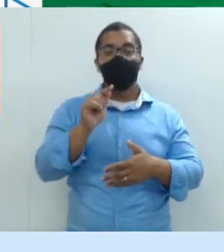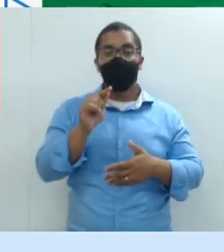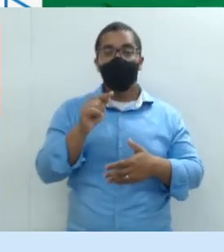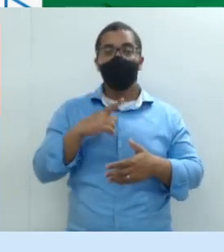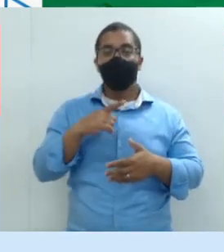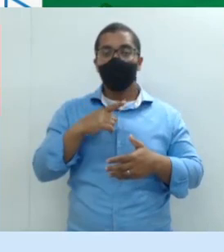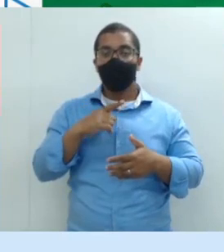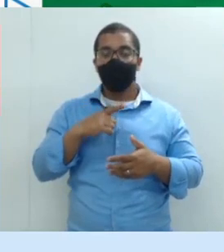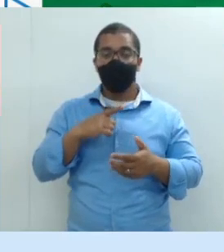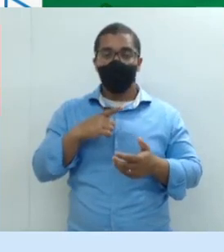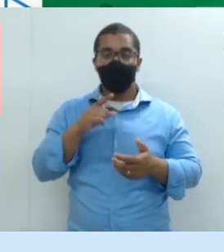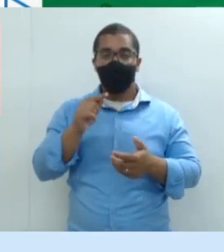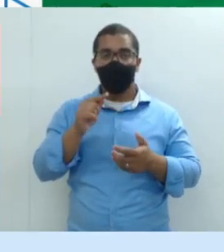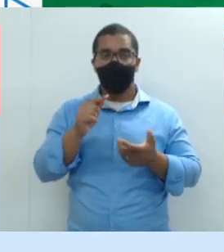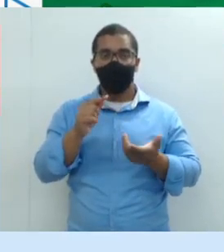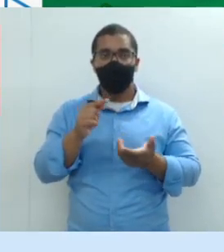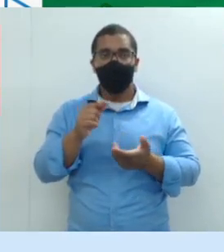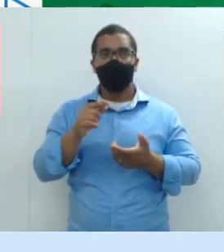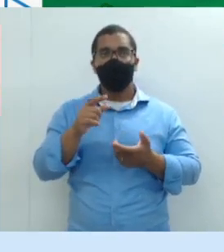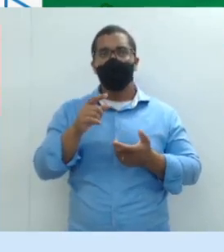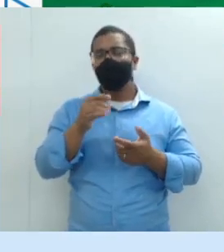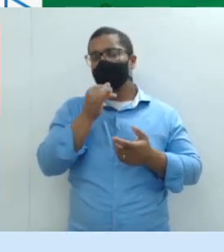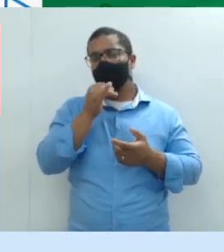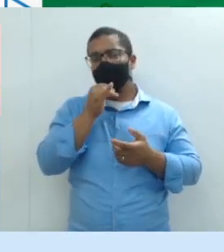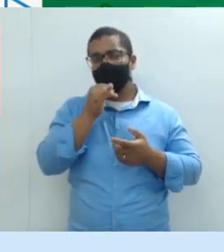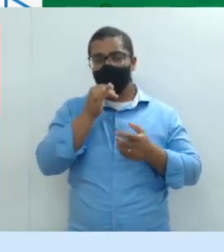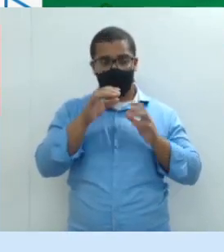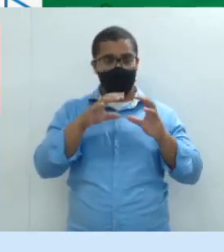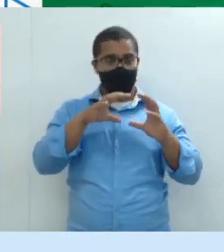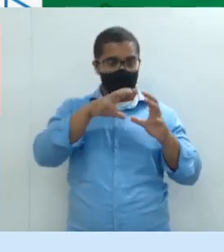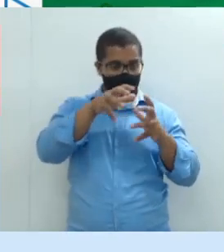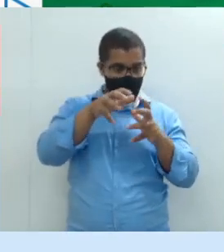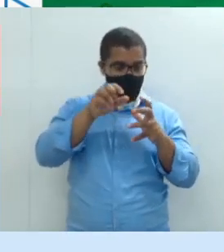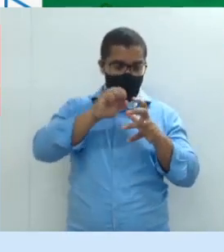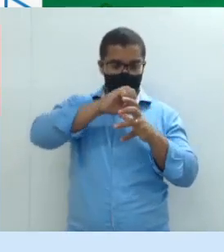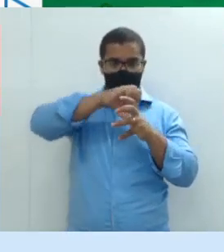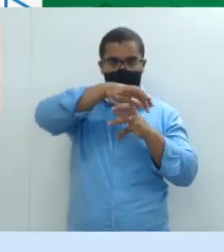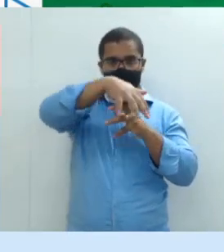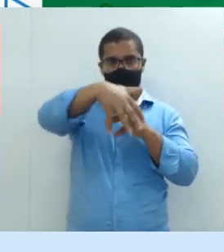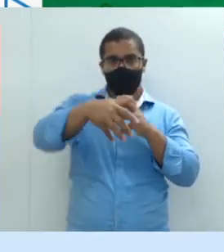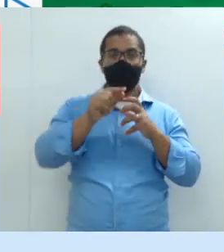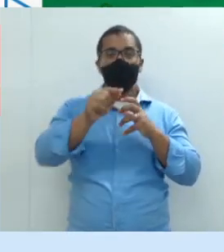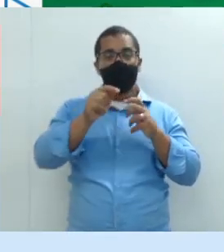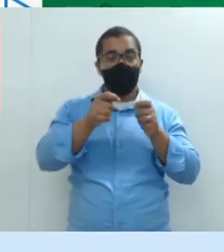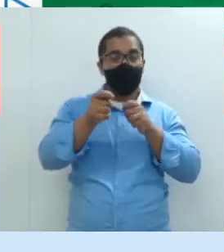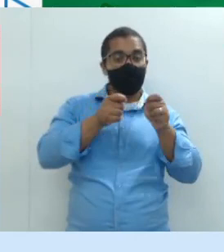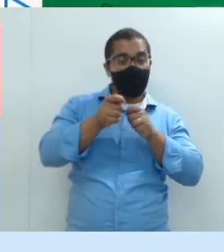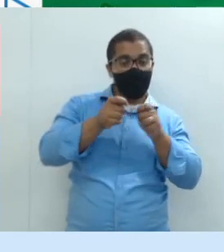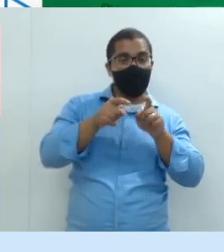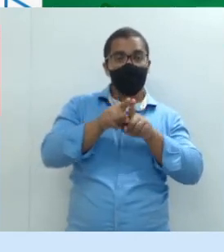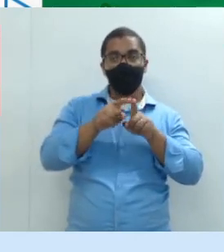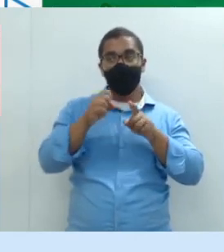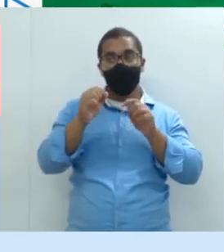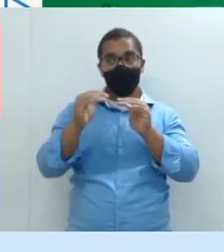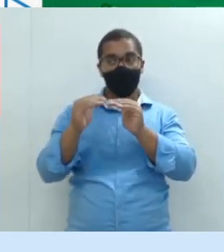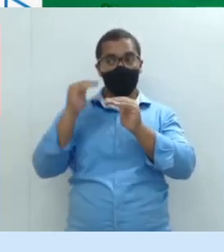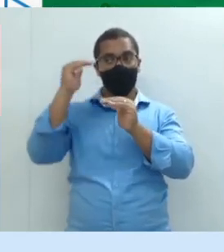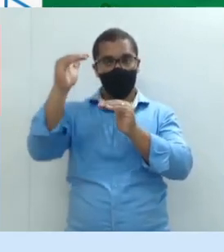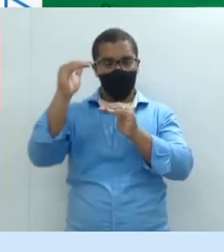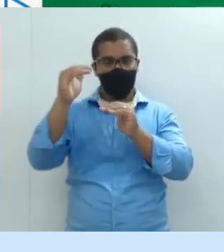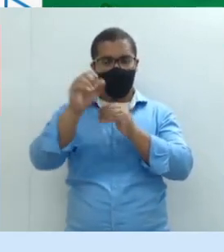se secularizar, porque estará dentro da vida mundana para conseguir administrar e manter-se no poder. Quando